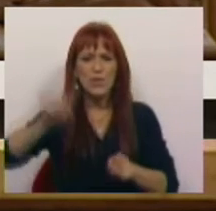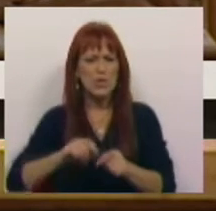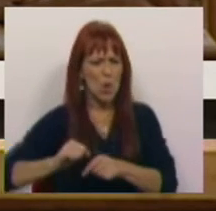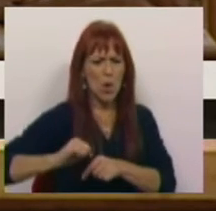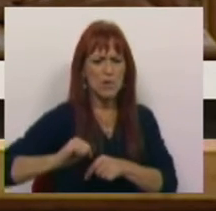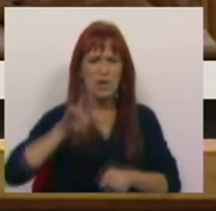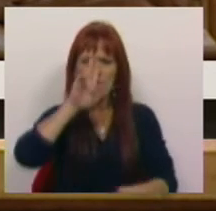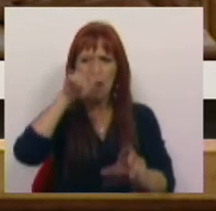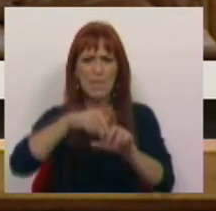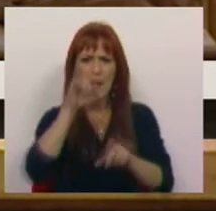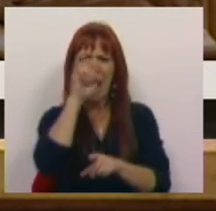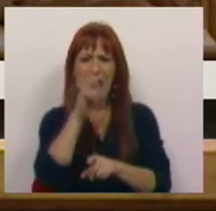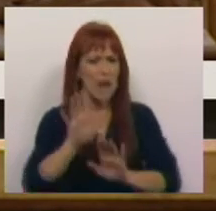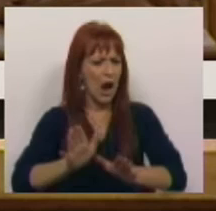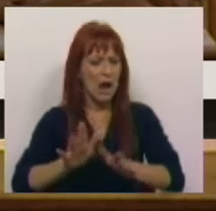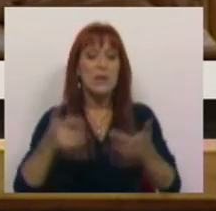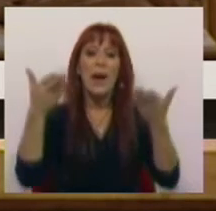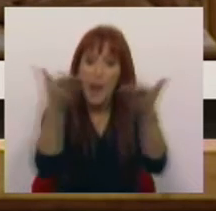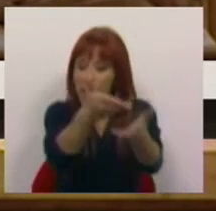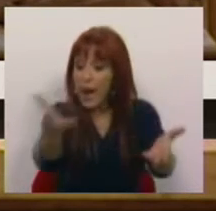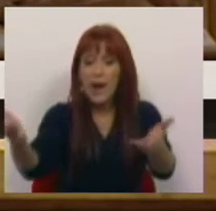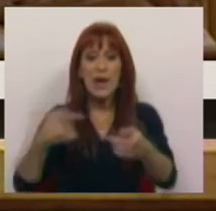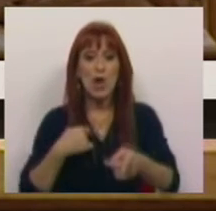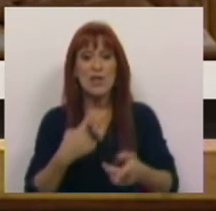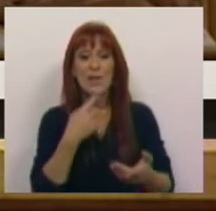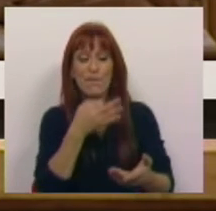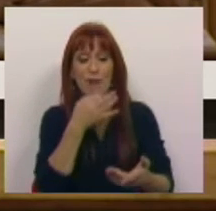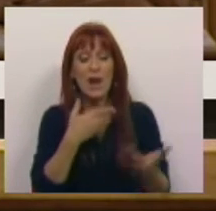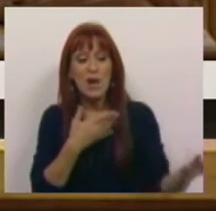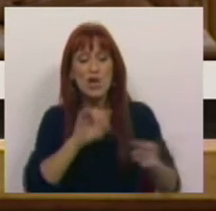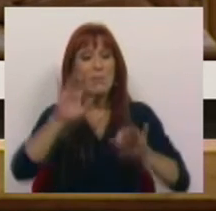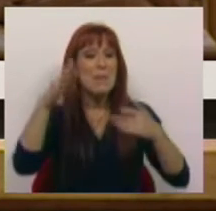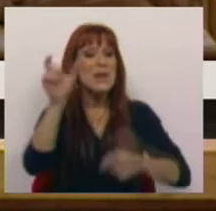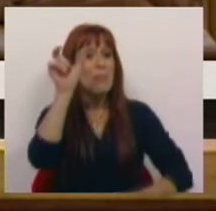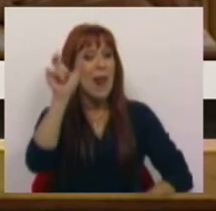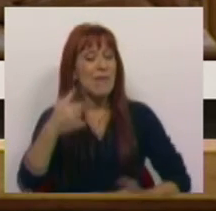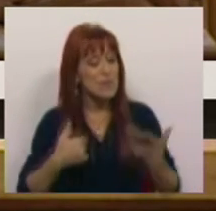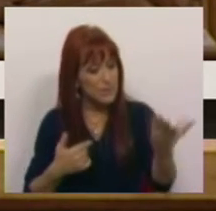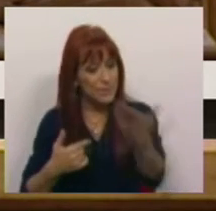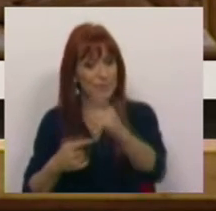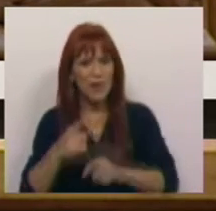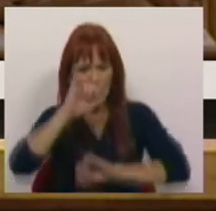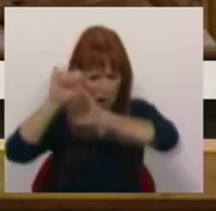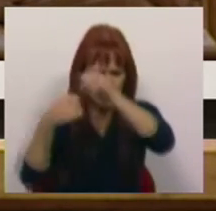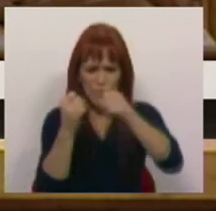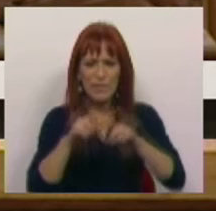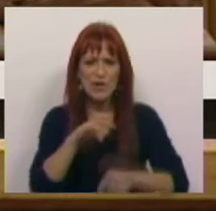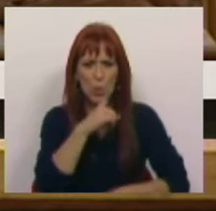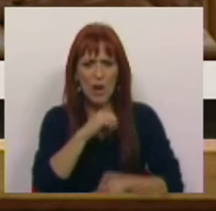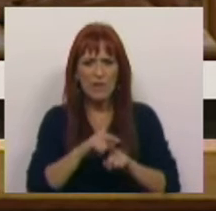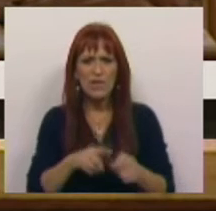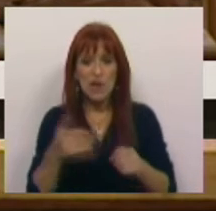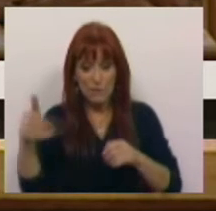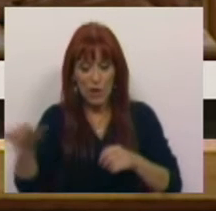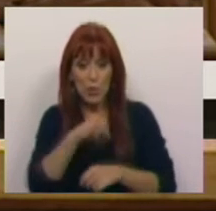contra a exploração de petróleo e de gás. É a eles que temos que dirigir as nossas primeiras palavras, aos movimentos do Algarve e de